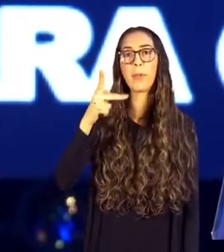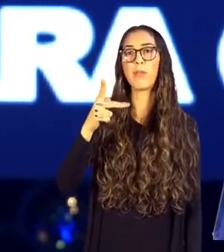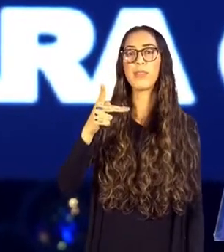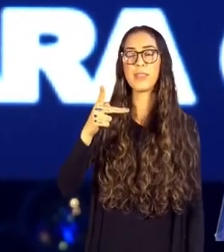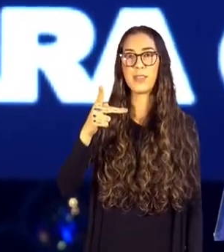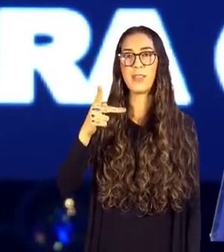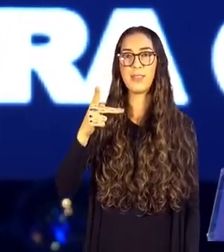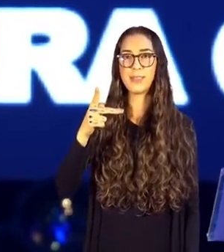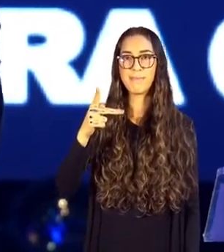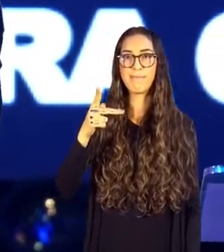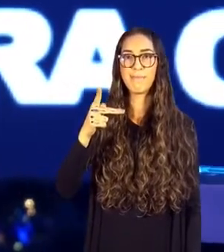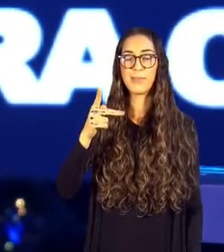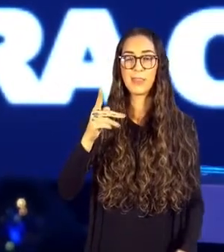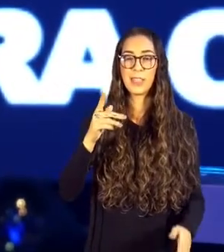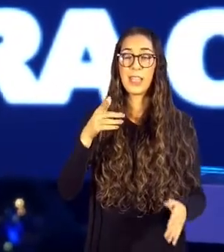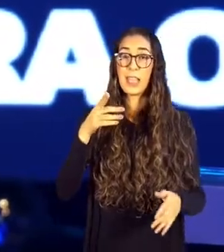Jesus?